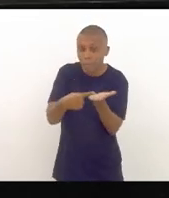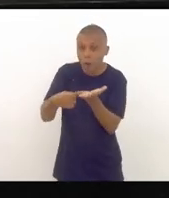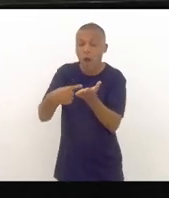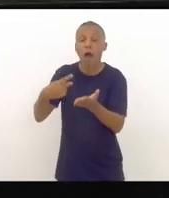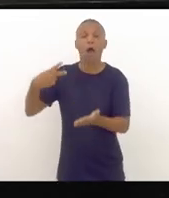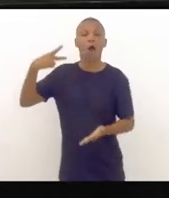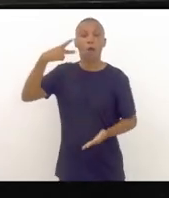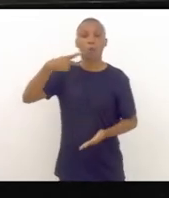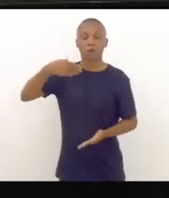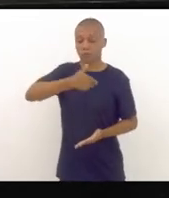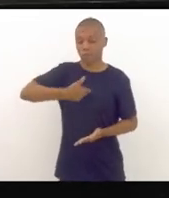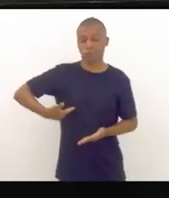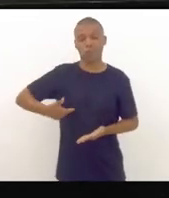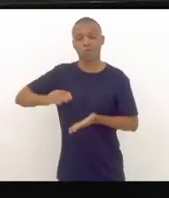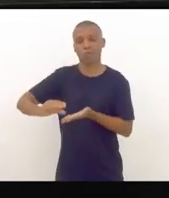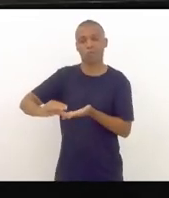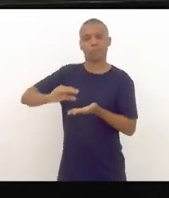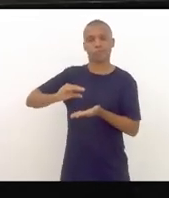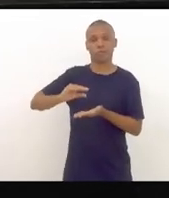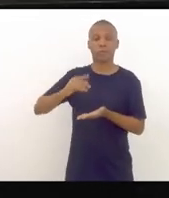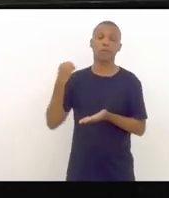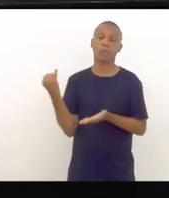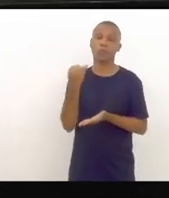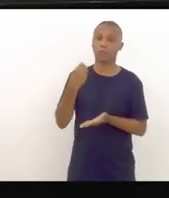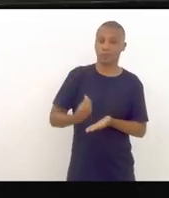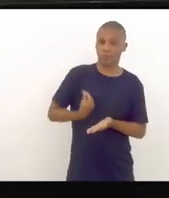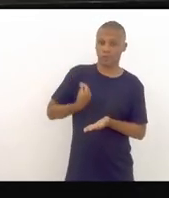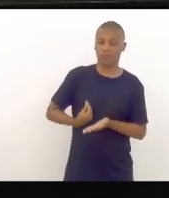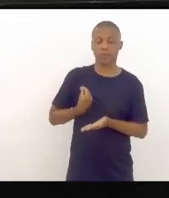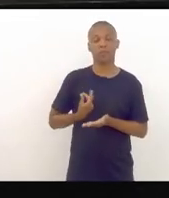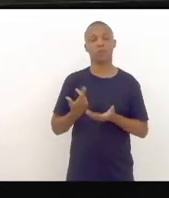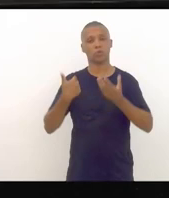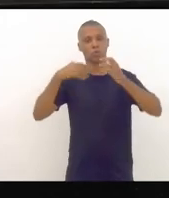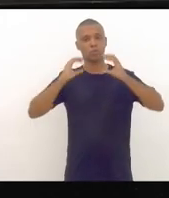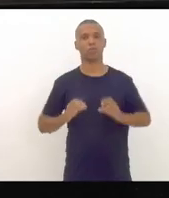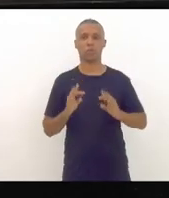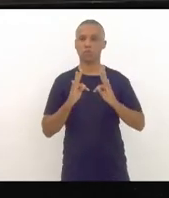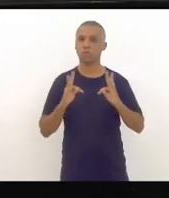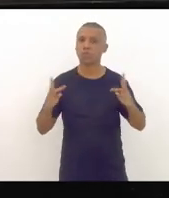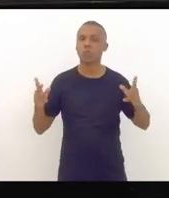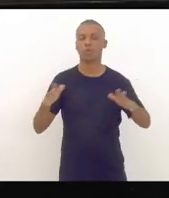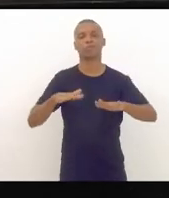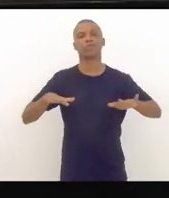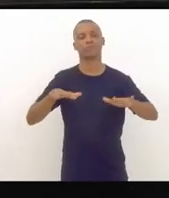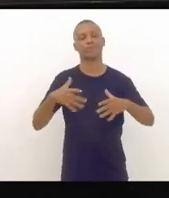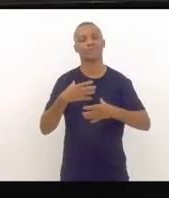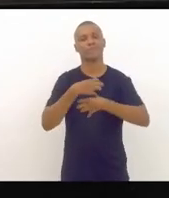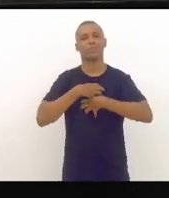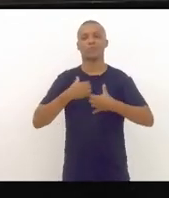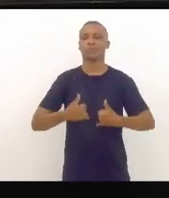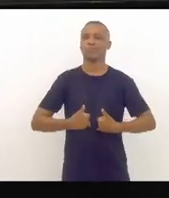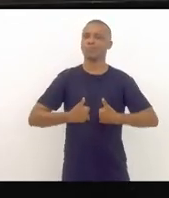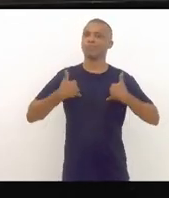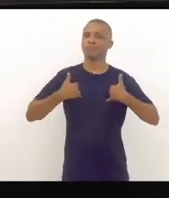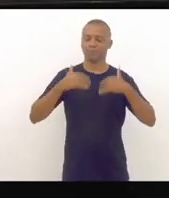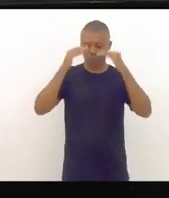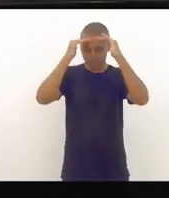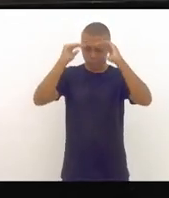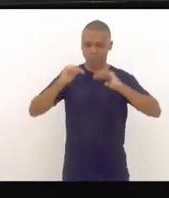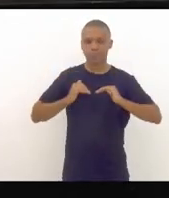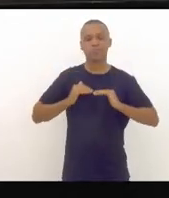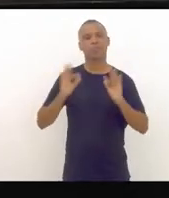que sejam importantes para a vida de todo cidadão. Sim, fico muito honrado, fico muito